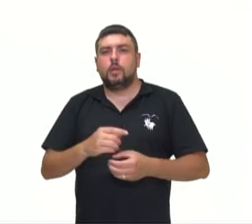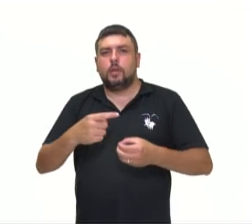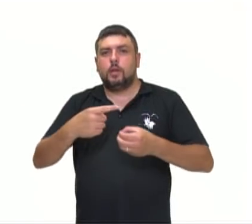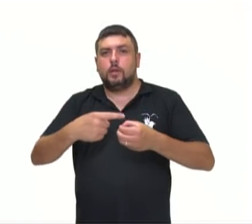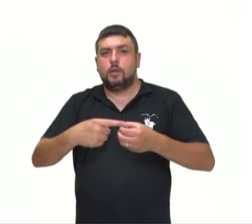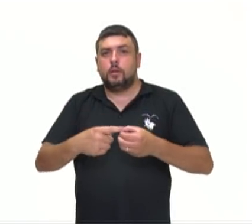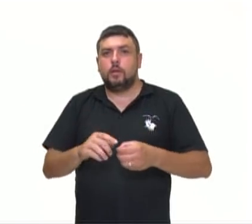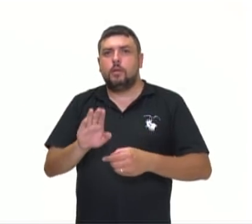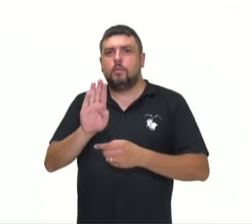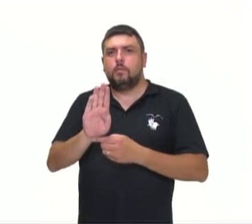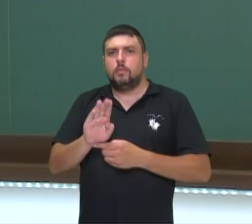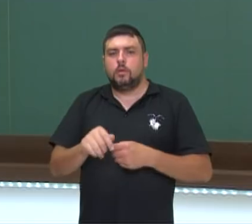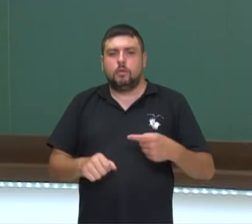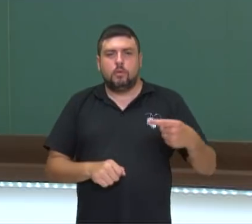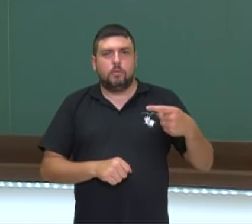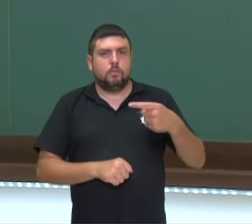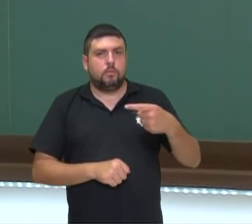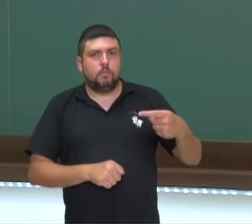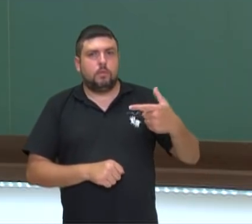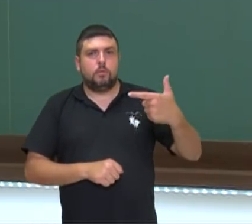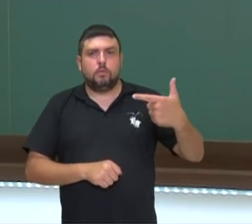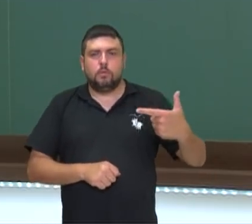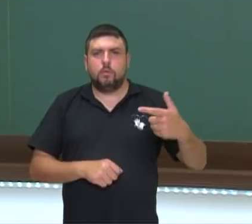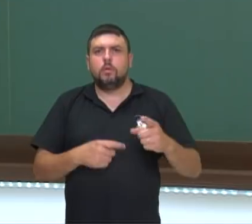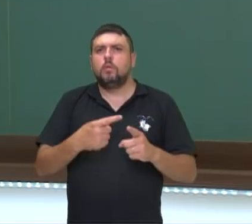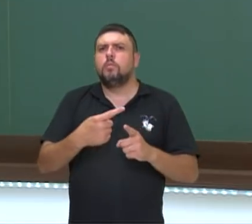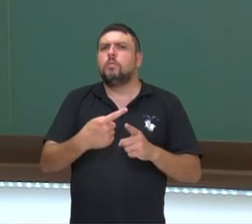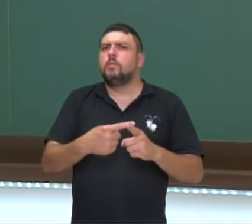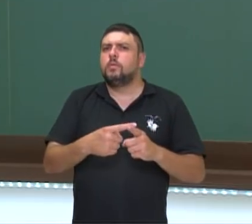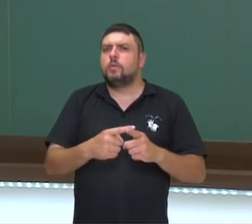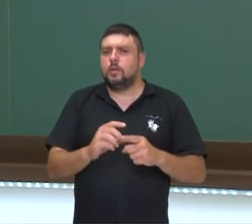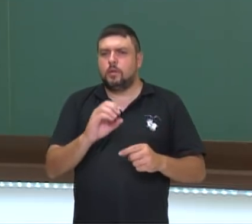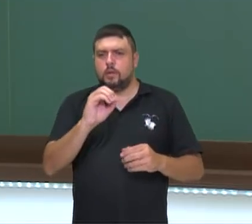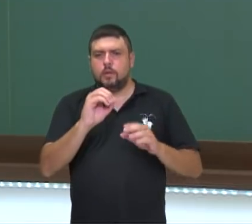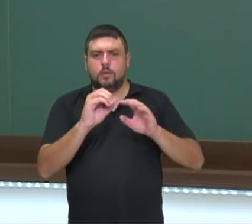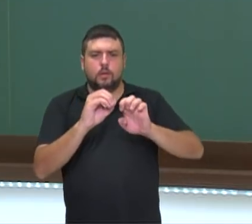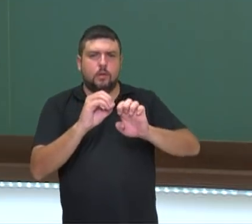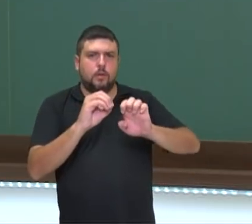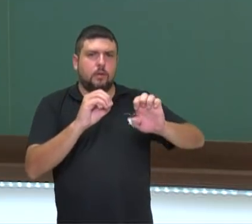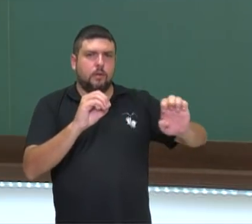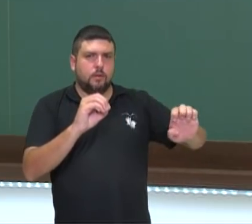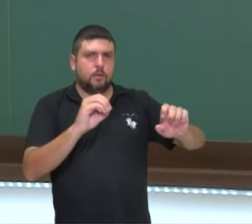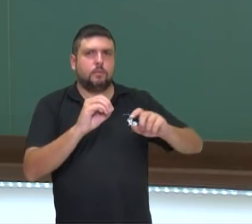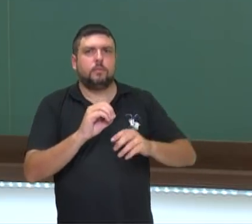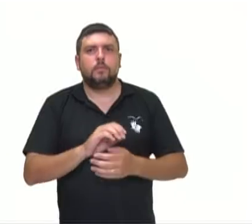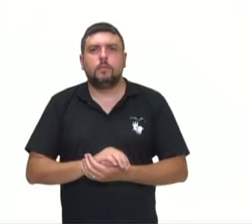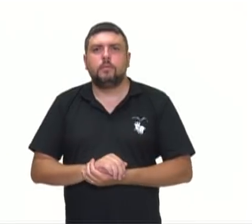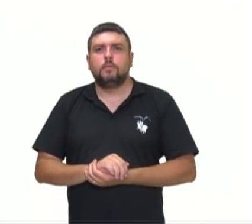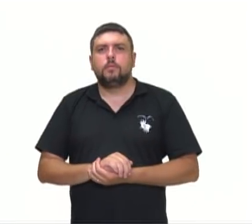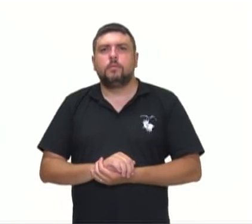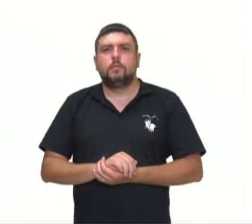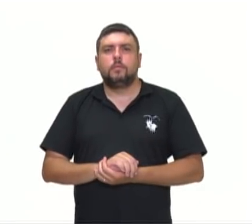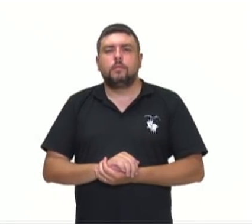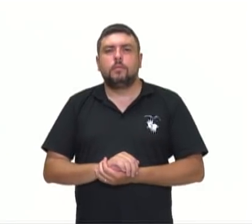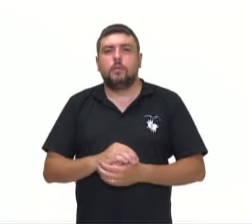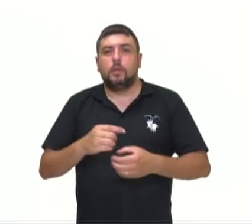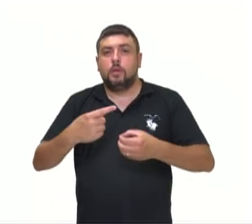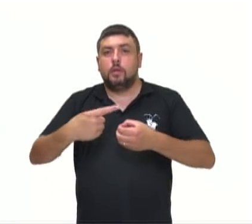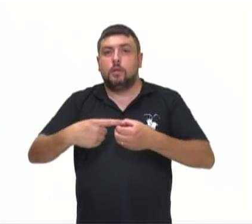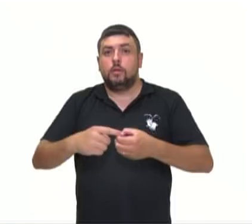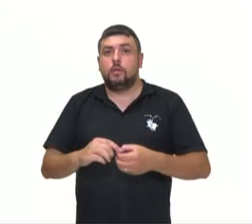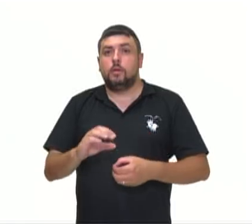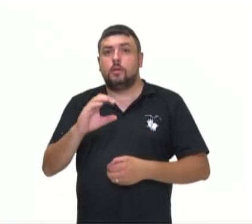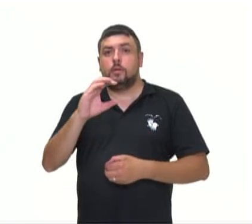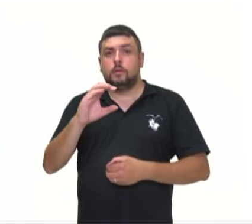2. Por que é negativo? Porque está à esquerda do zero. Cidade C,